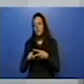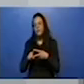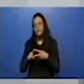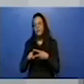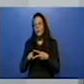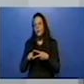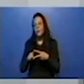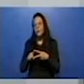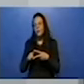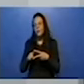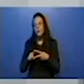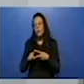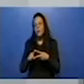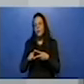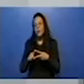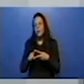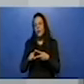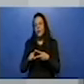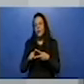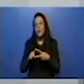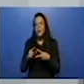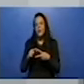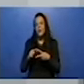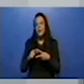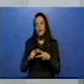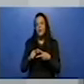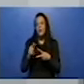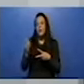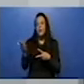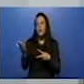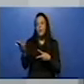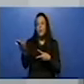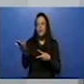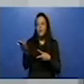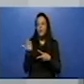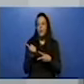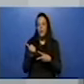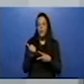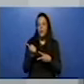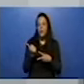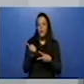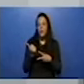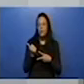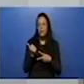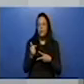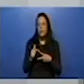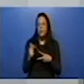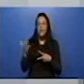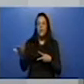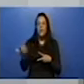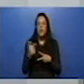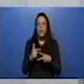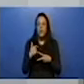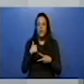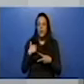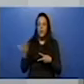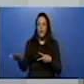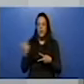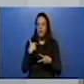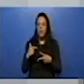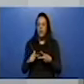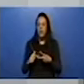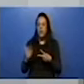passado. To come, que significa vir, no passado, para poder dizer que eu vim, ele veio, vai